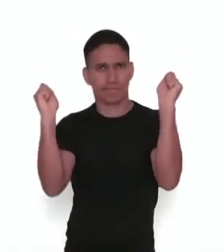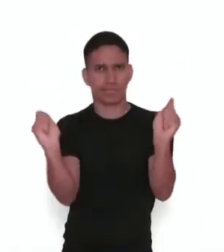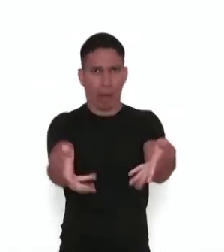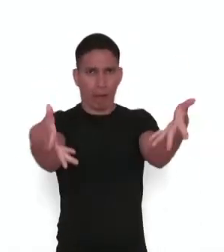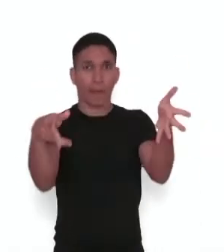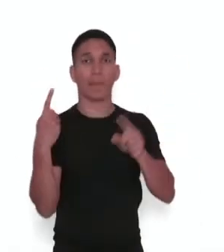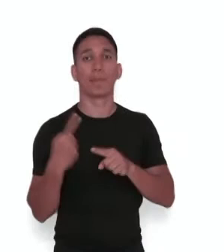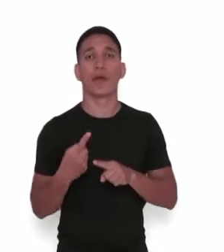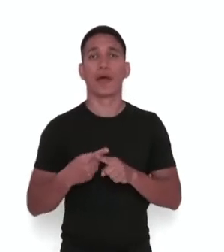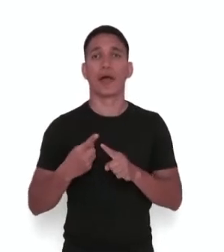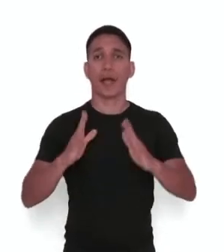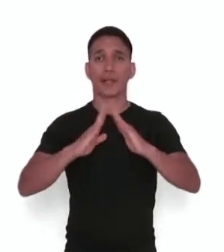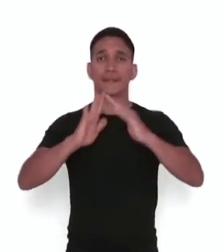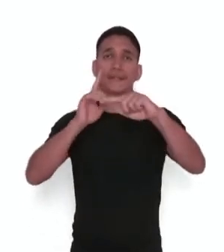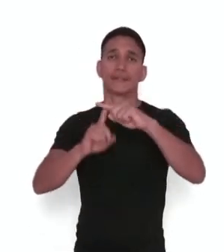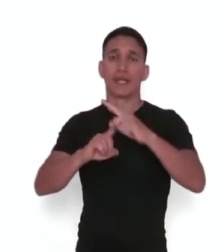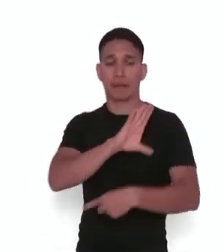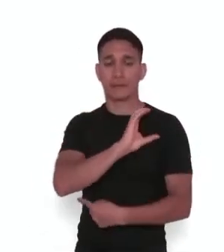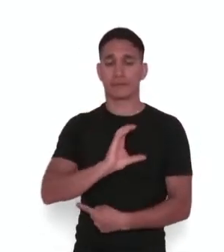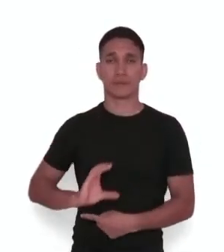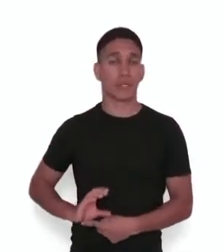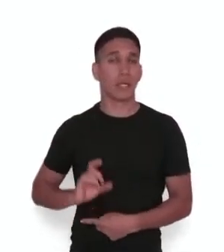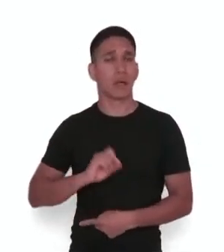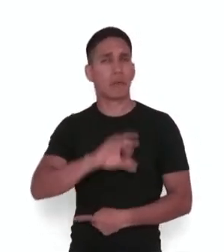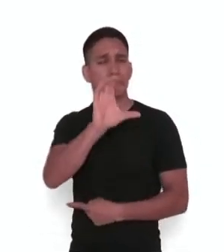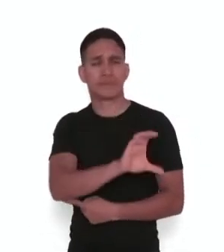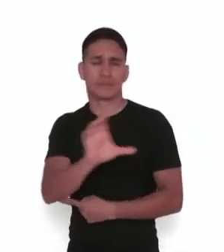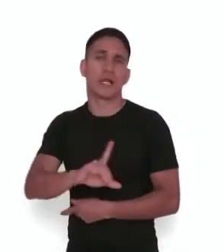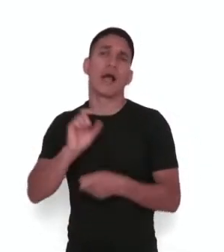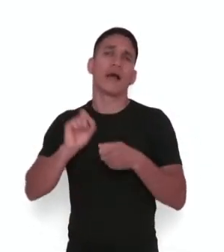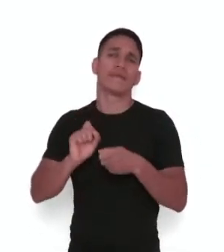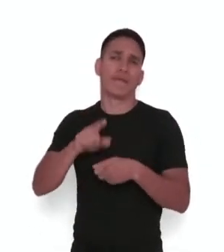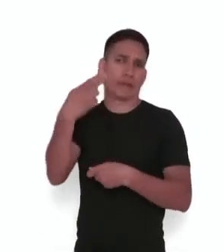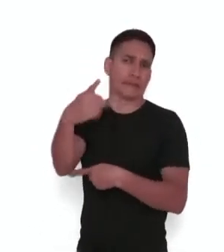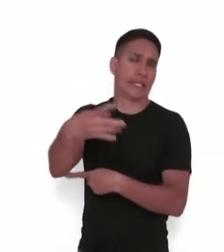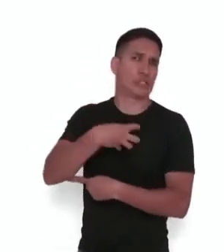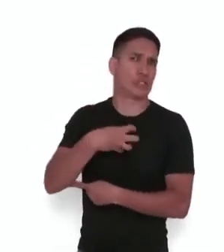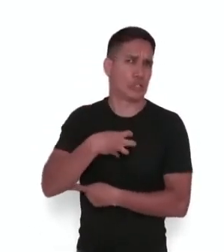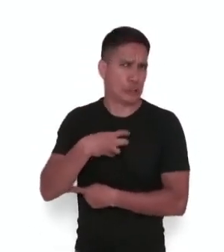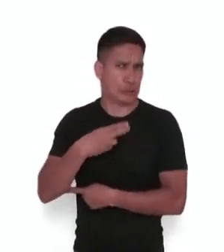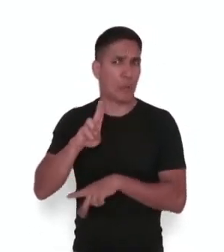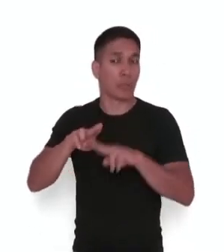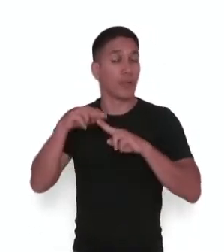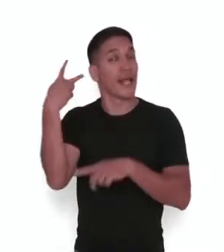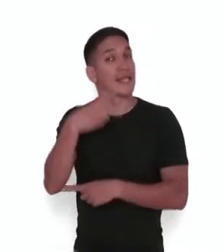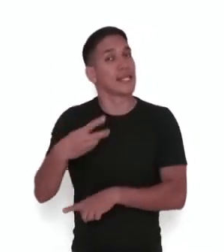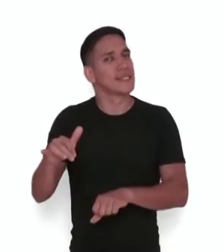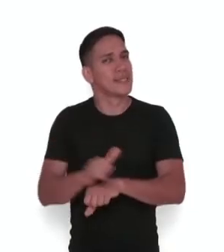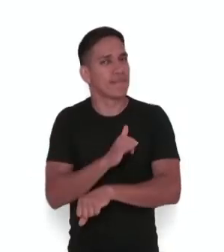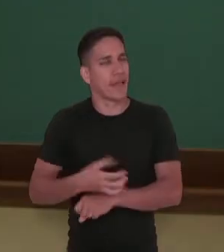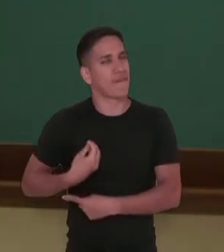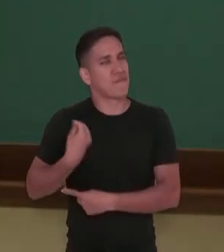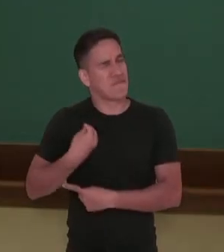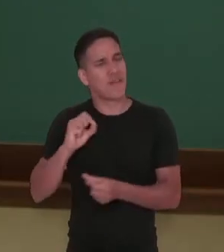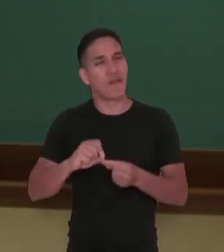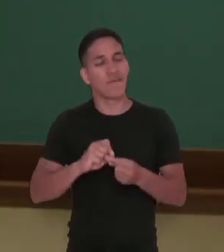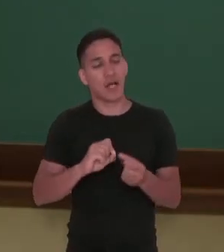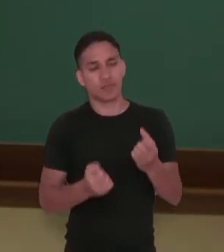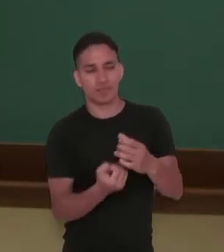Igreja Católica por causa de suas atividades e, para sobreviver, faziam velas e as vendiam nas